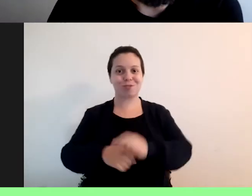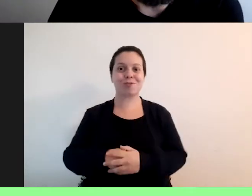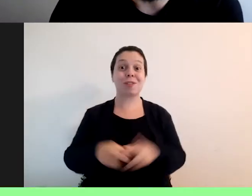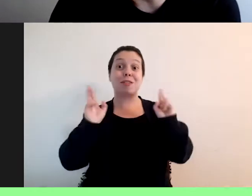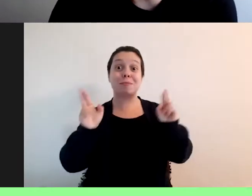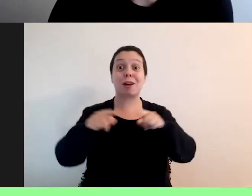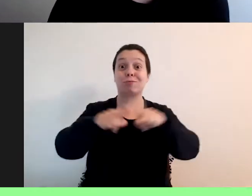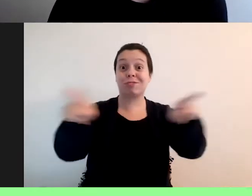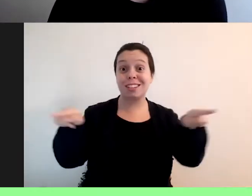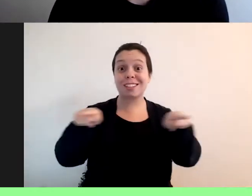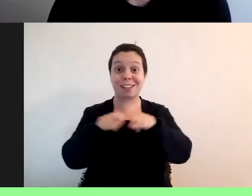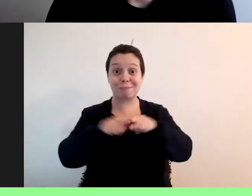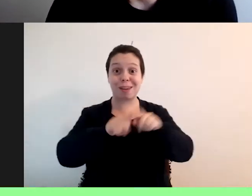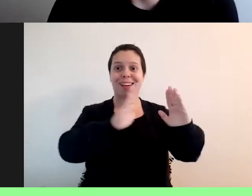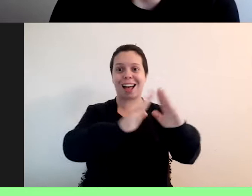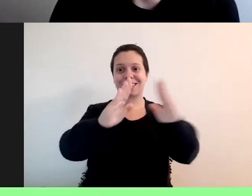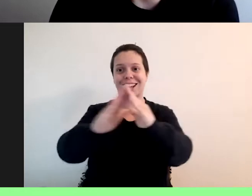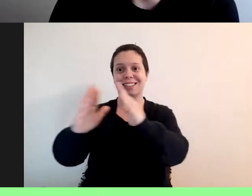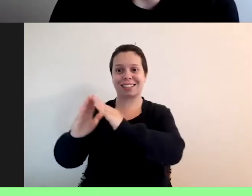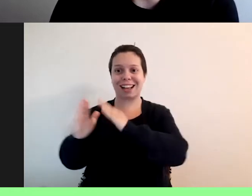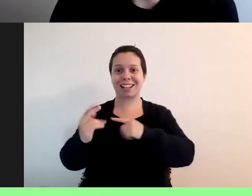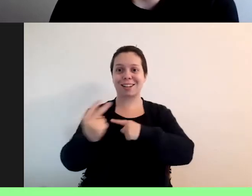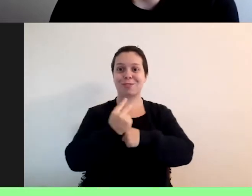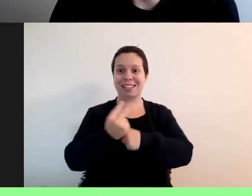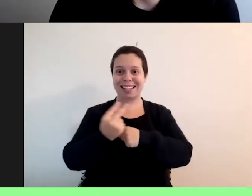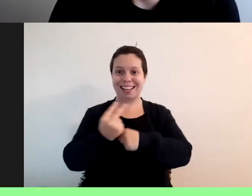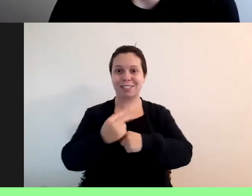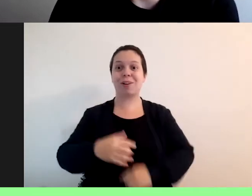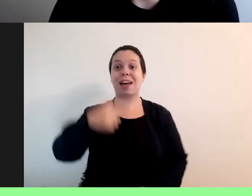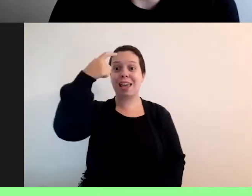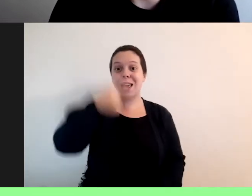casas também, se cuidando. Eu sou um homem branco,